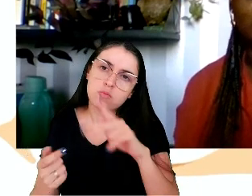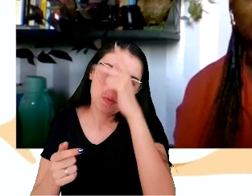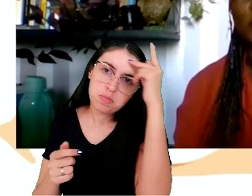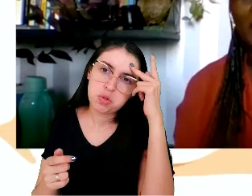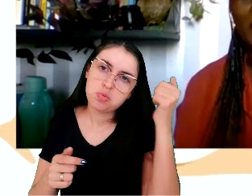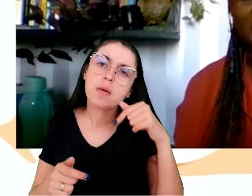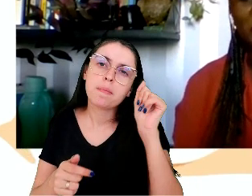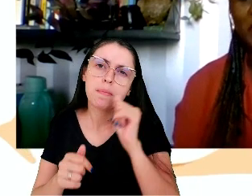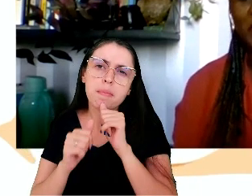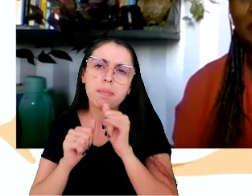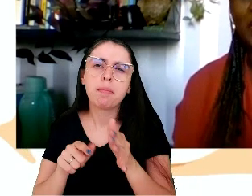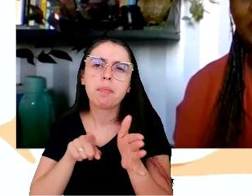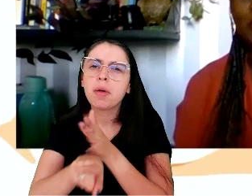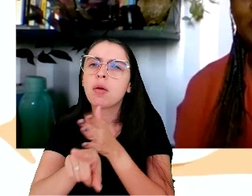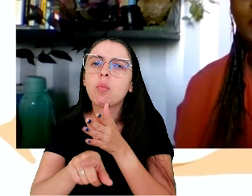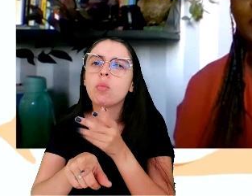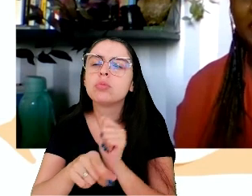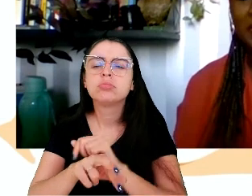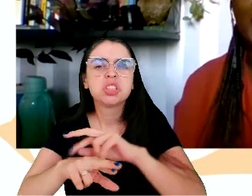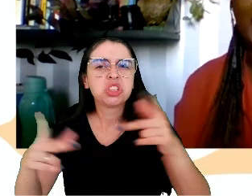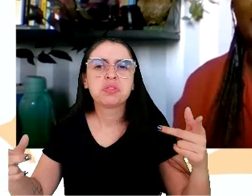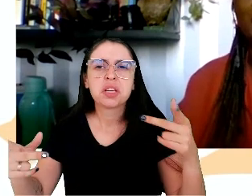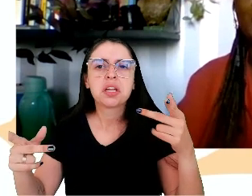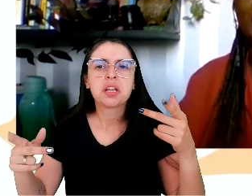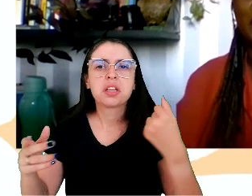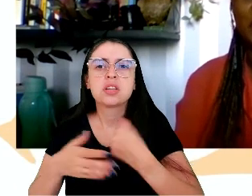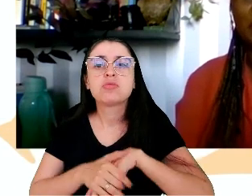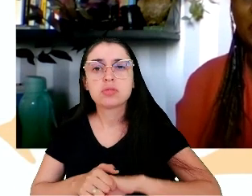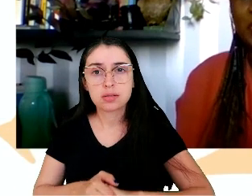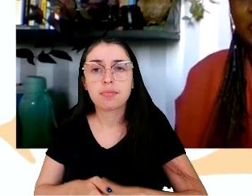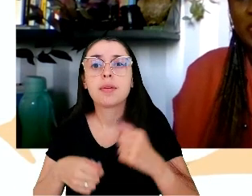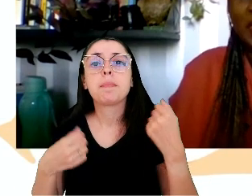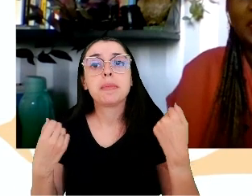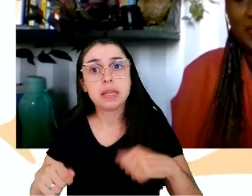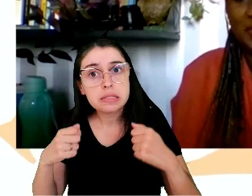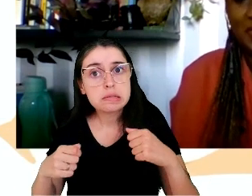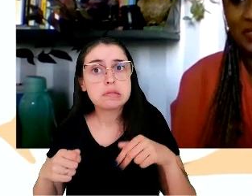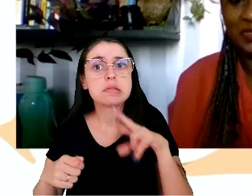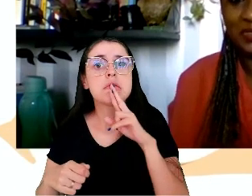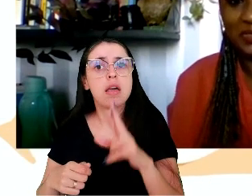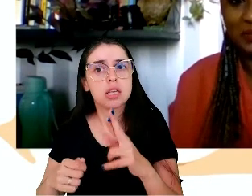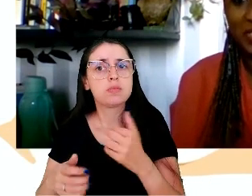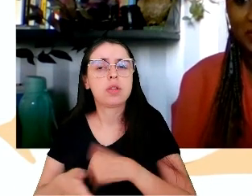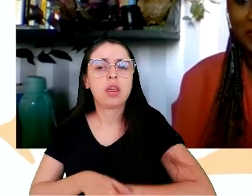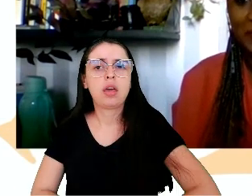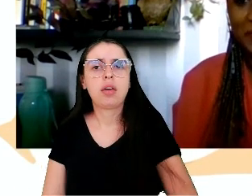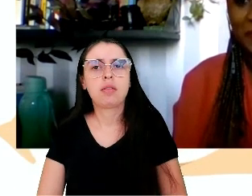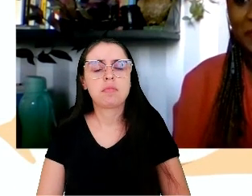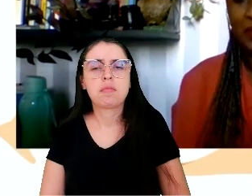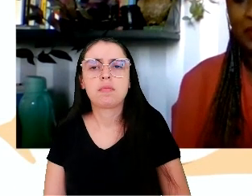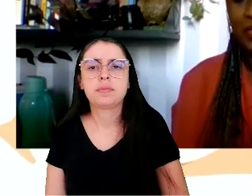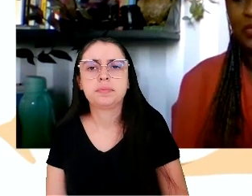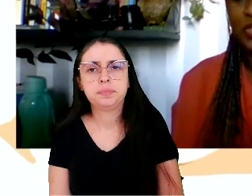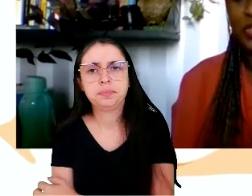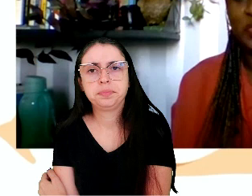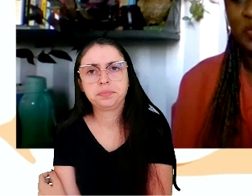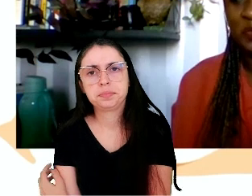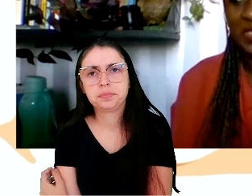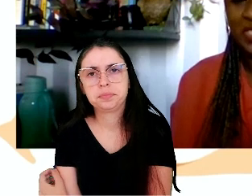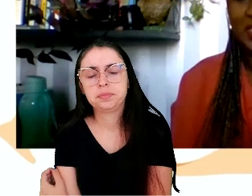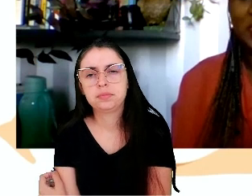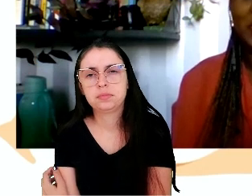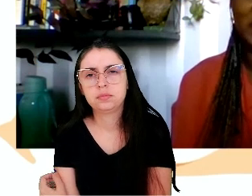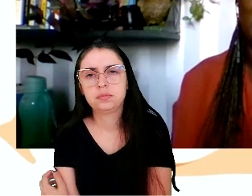pergunta sobre uma outra área de conhecimento e espera que você seja também uma sumidade nessa área de conhecimento. Nós